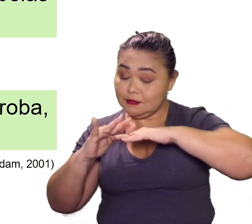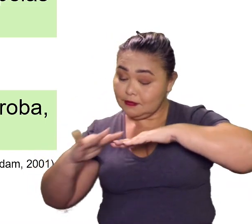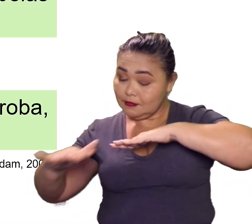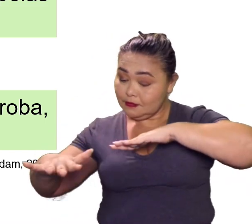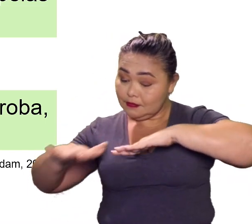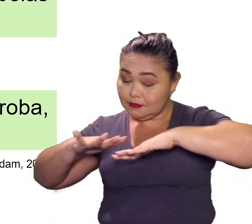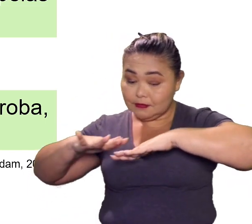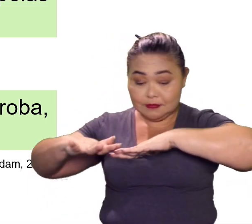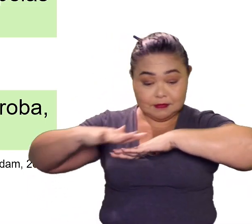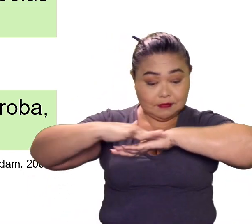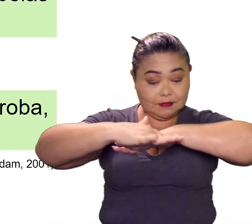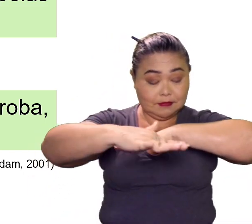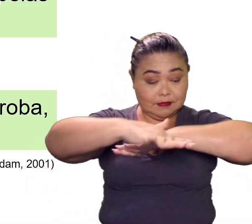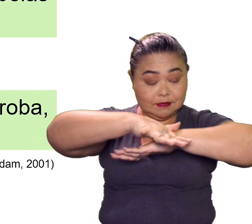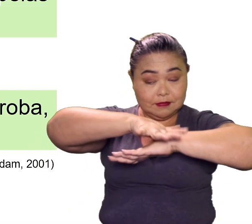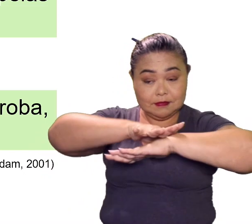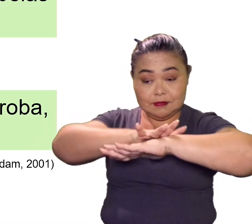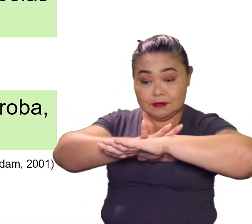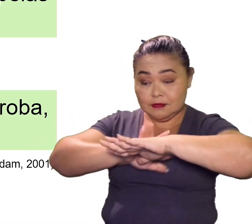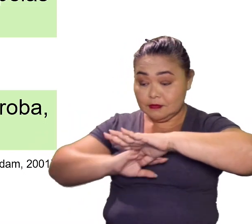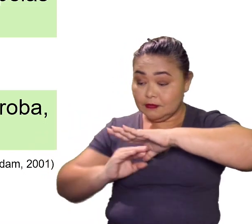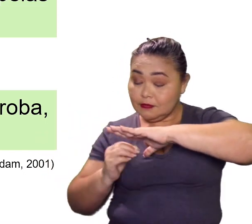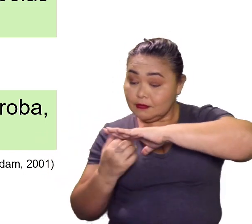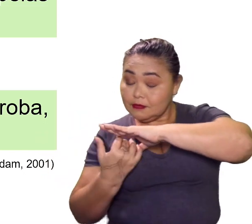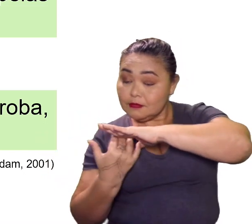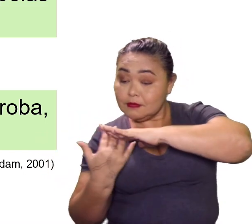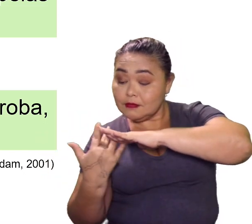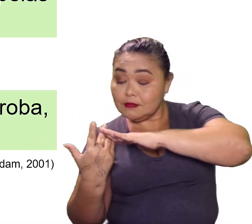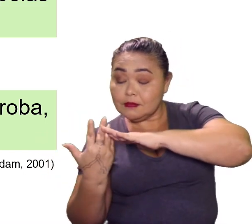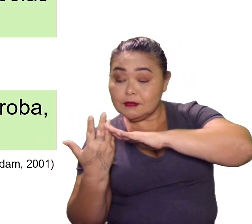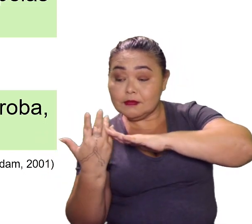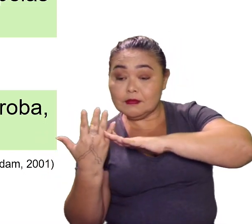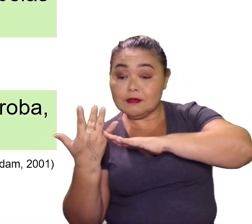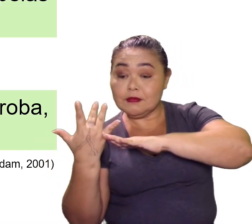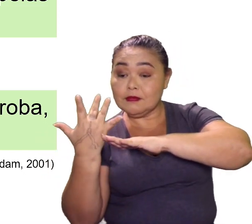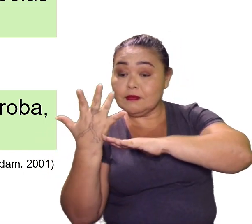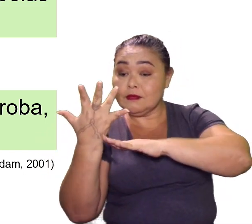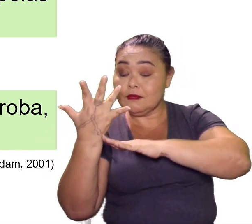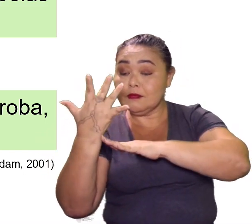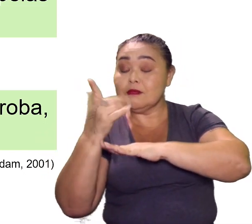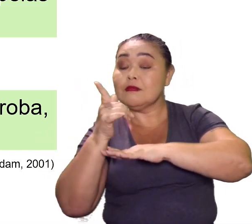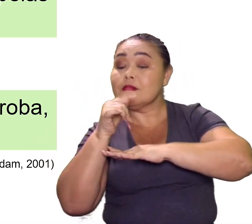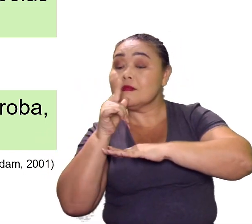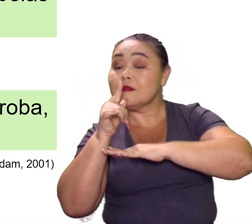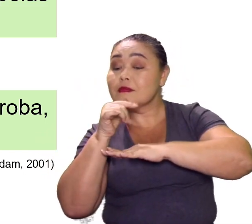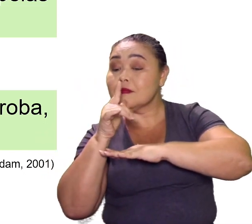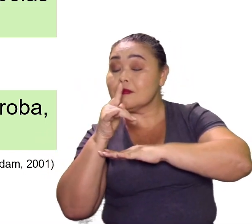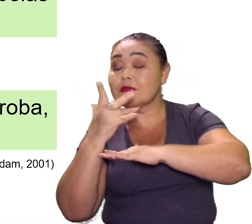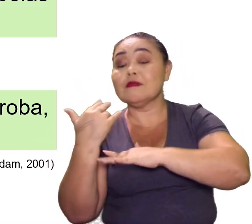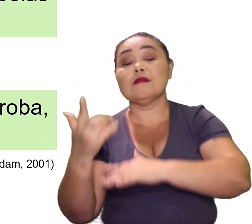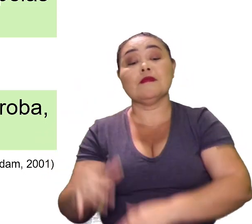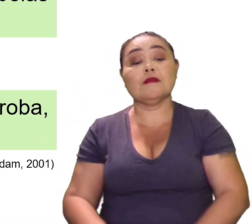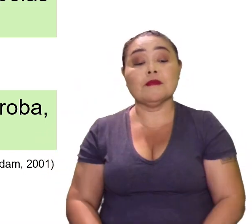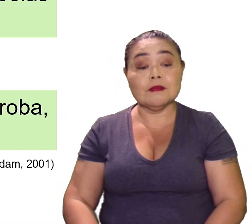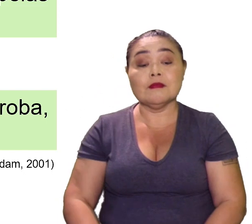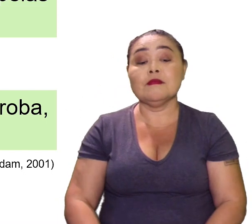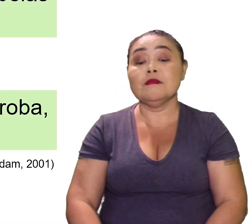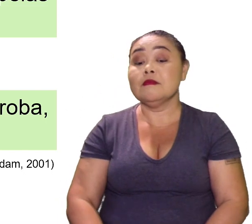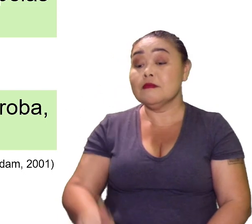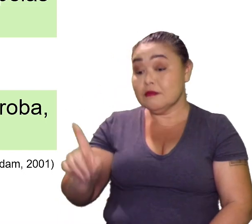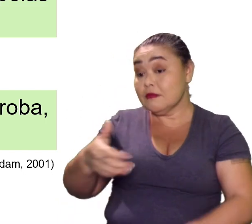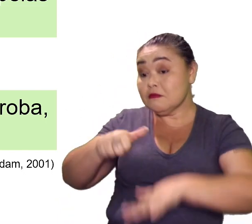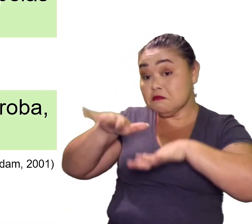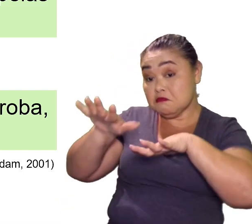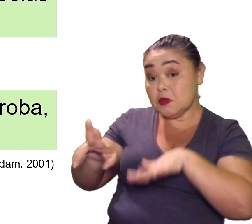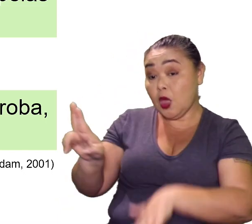desse solo. Isso. E das plantas que também compõem, juntamente com as águas dos rios que trazem esses nutrientes. São